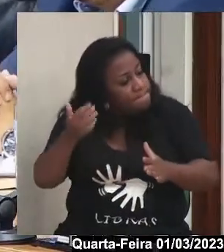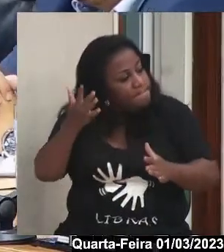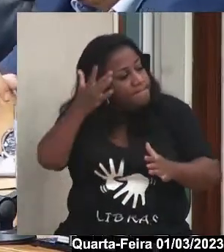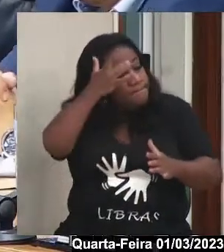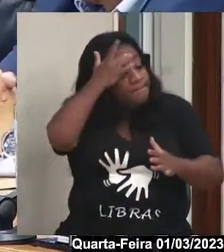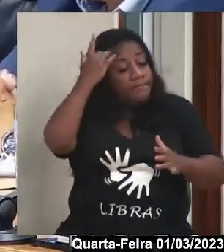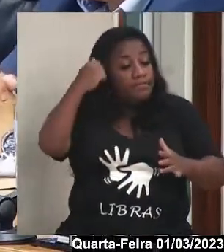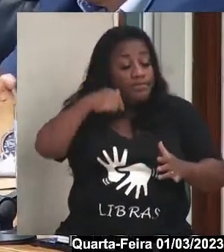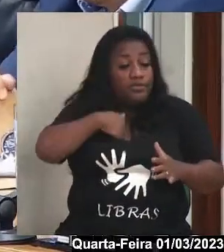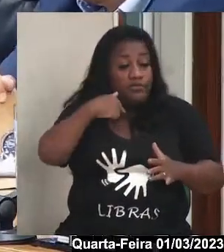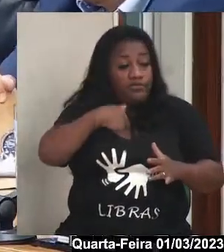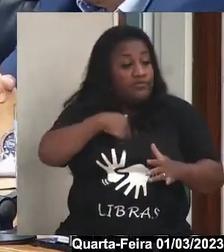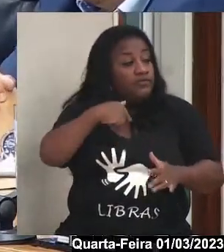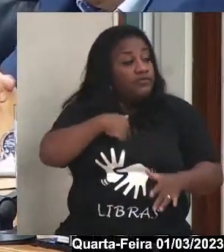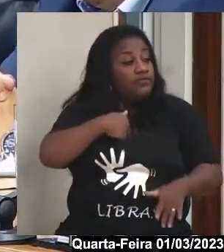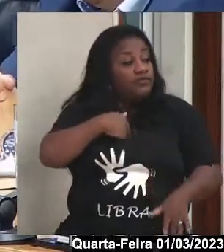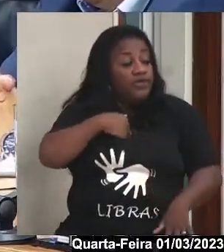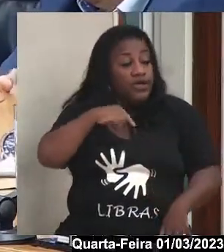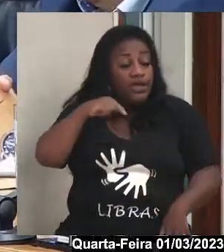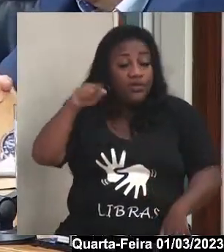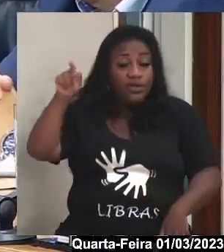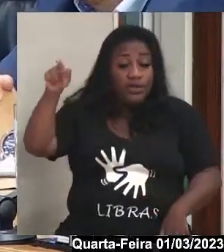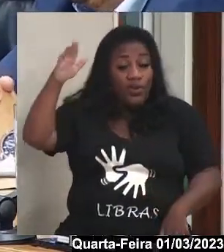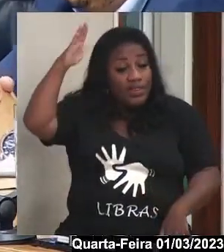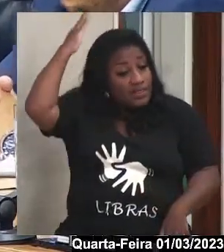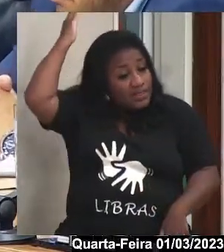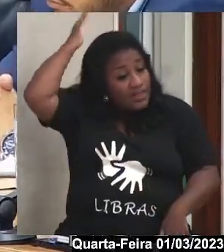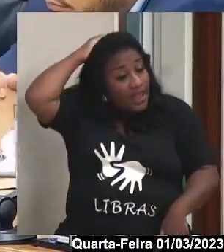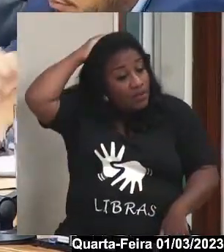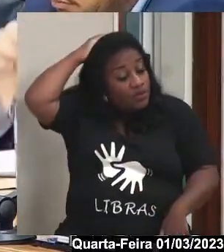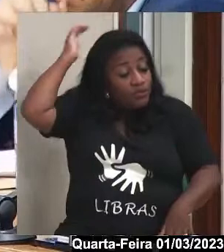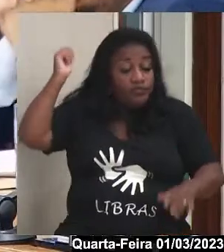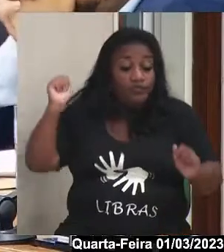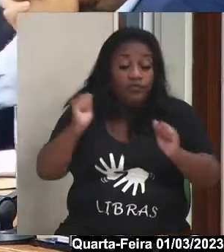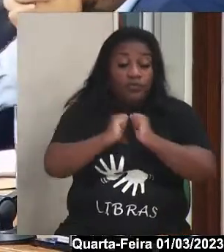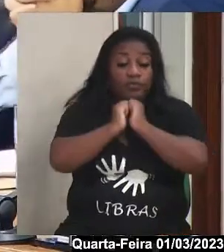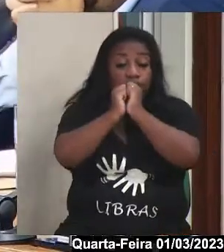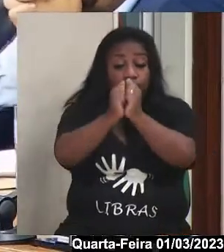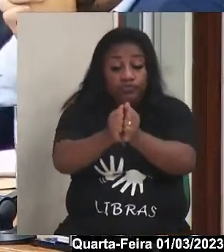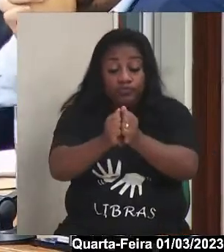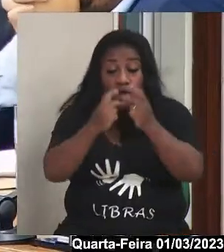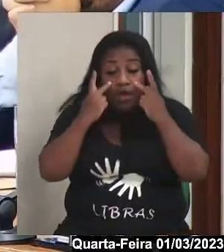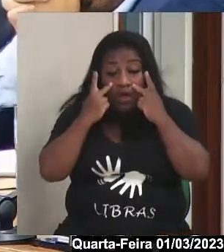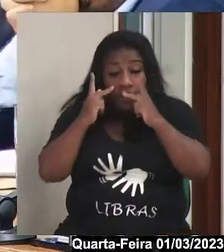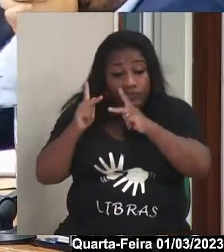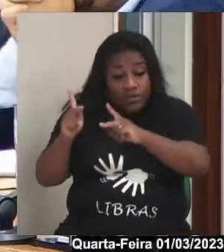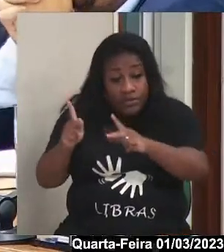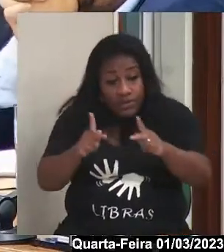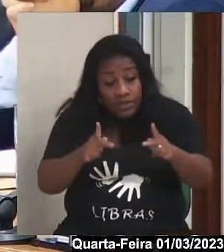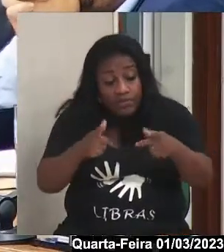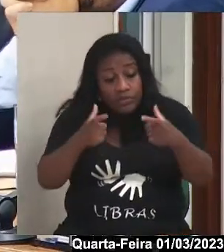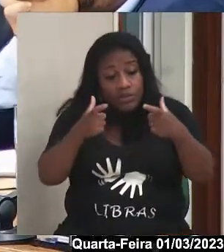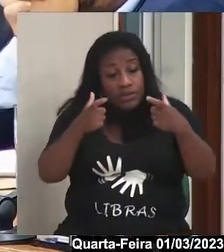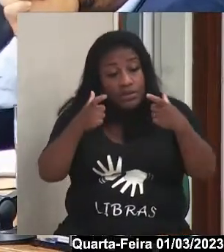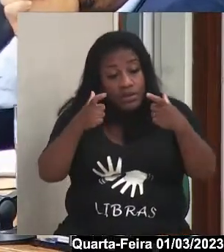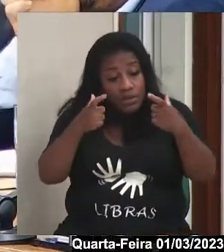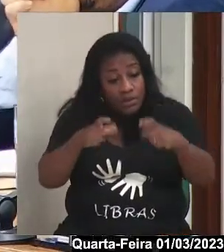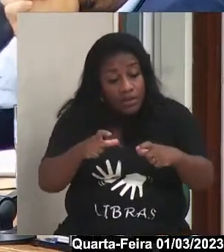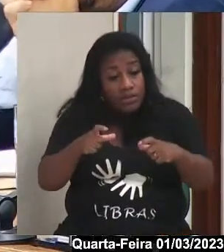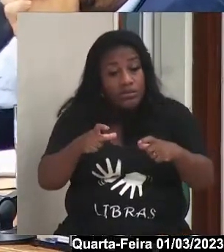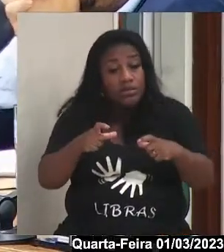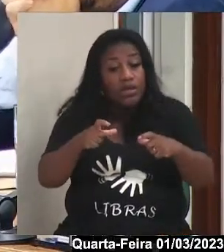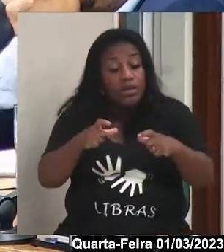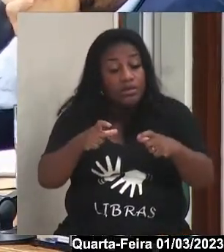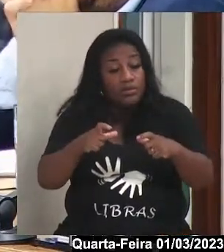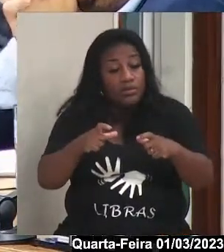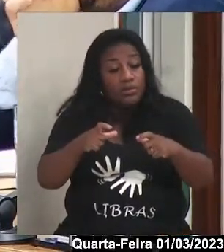escola foi eu e aquele vereador que está ali, ó, chamado Adalto. Fizemos juntos uma visita naquele local e fomos lá para